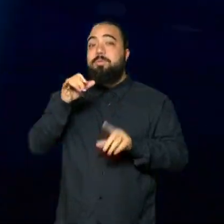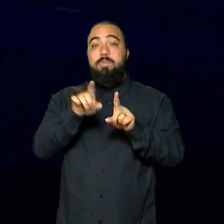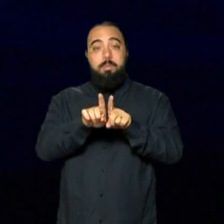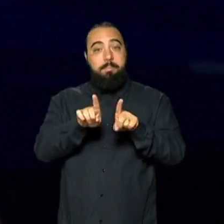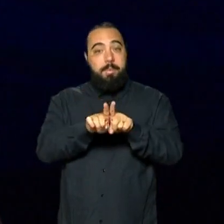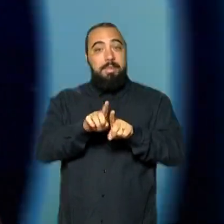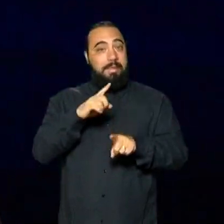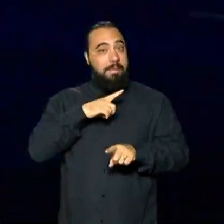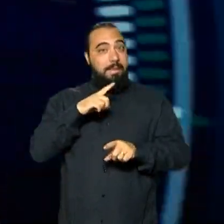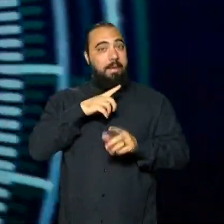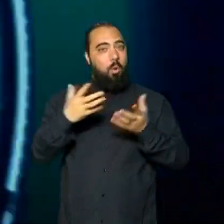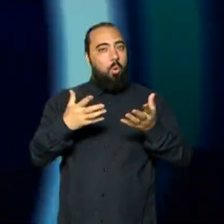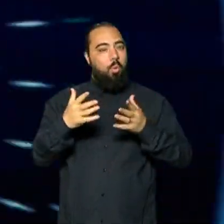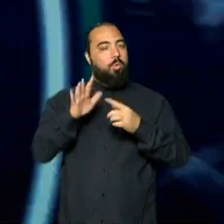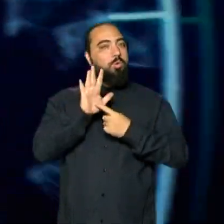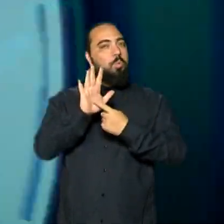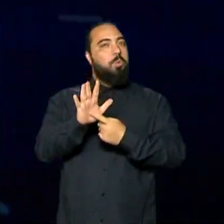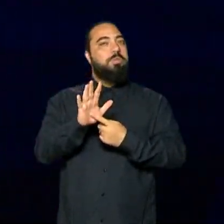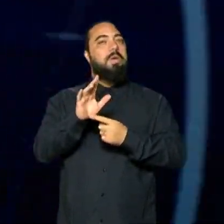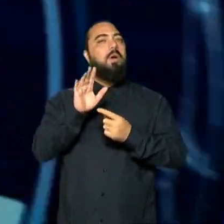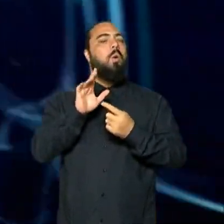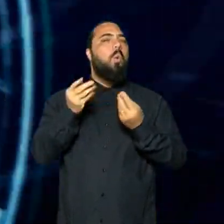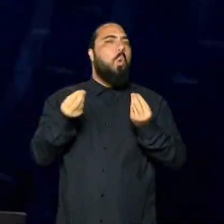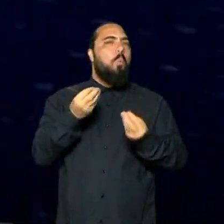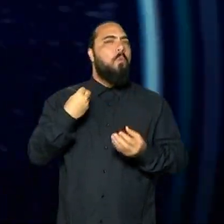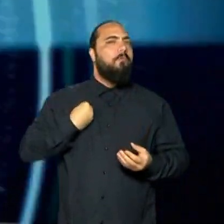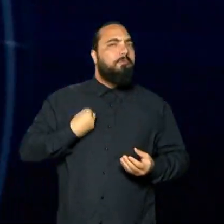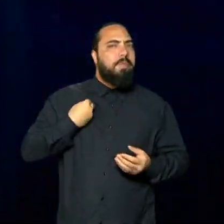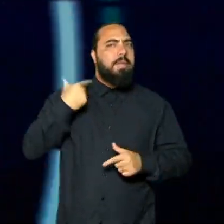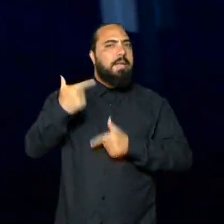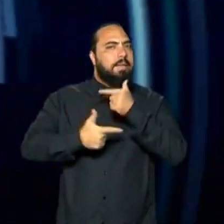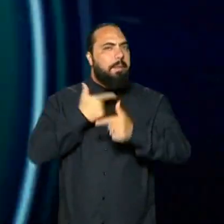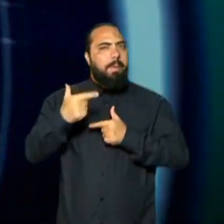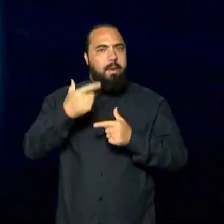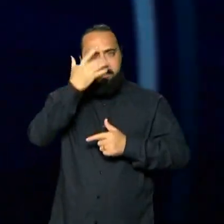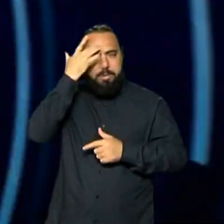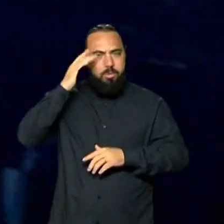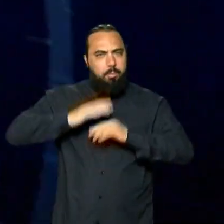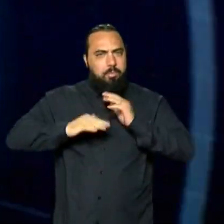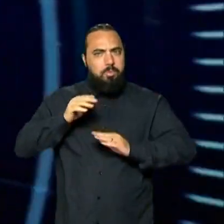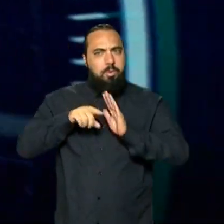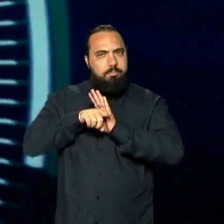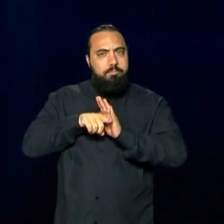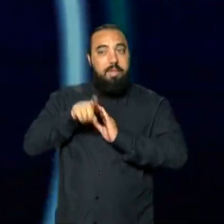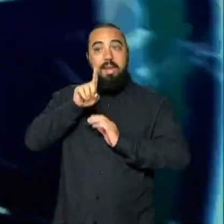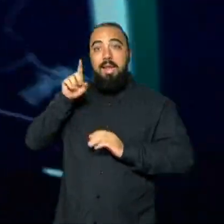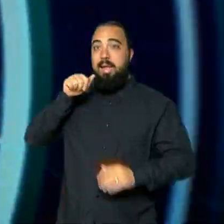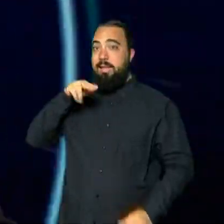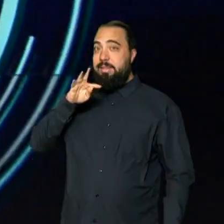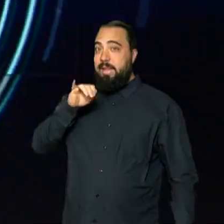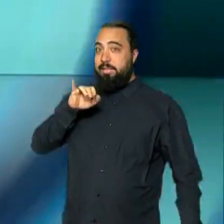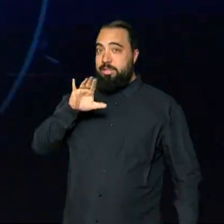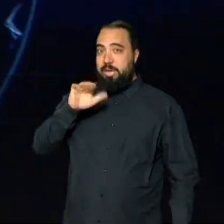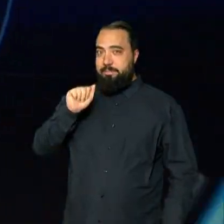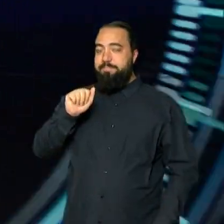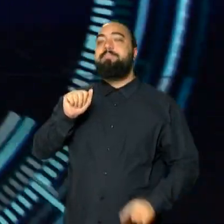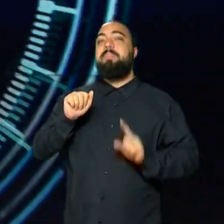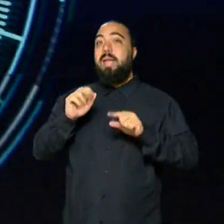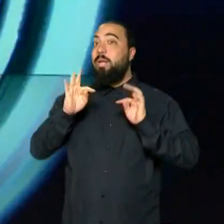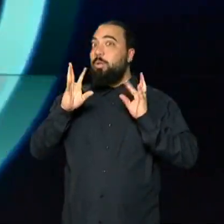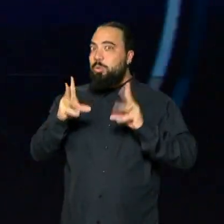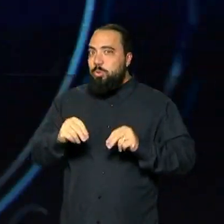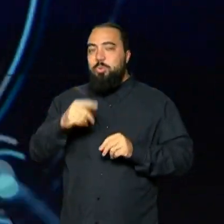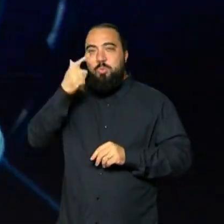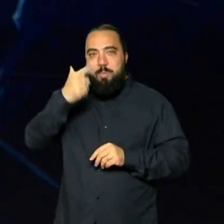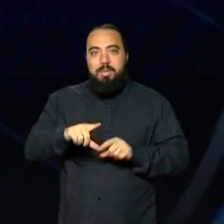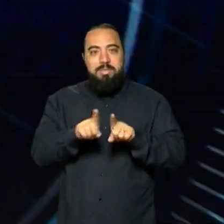uma matéria especial mostrando como é a vida e o trabalho de pesquisadores brasileiros na Antártica. Tudo isso e muito